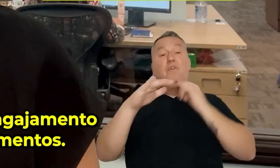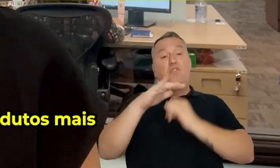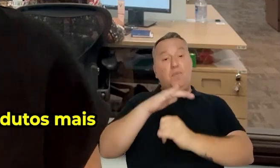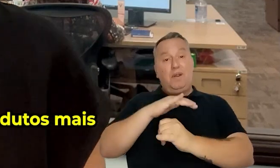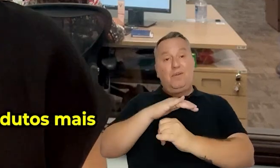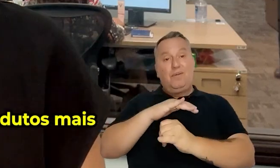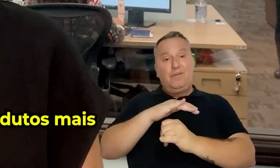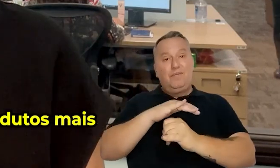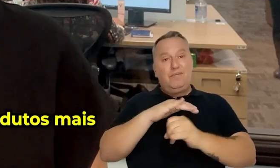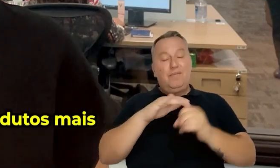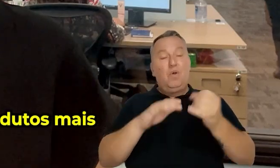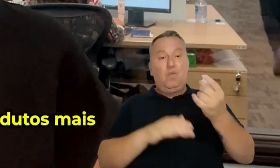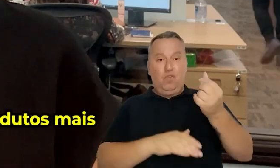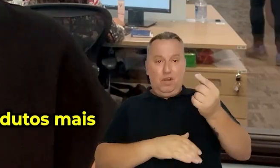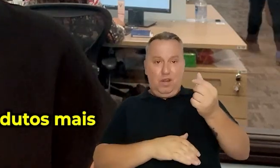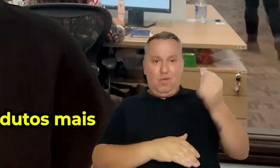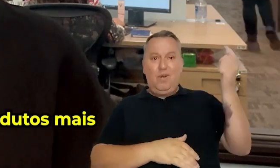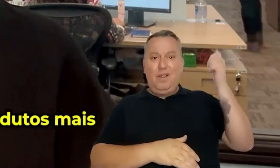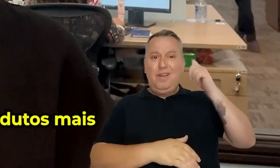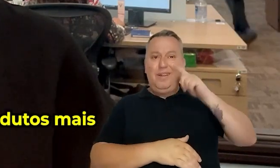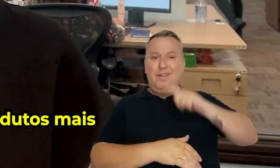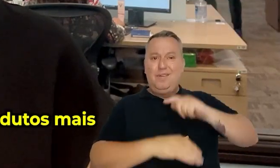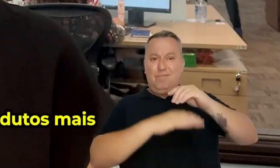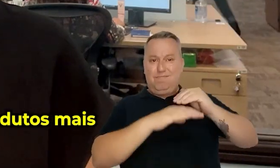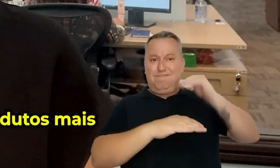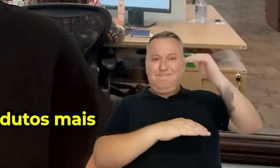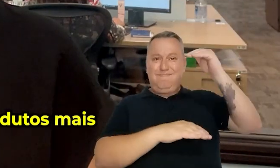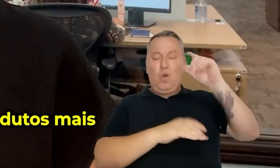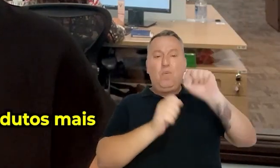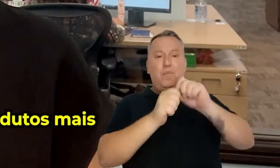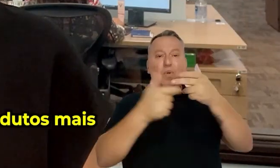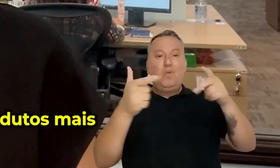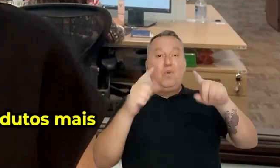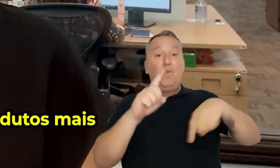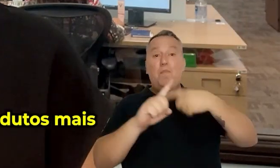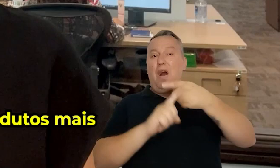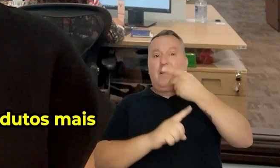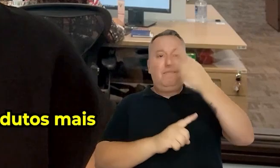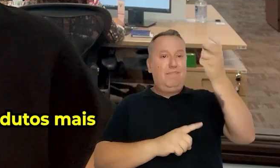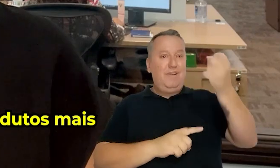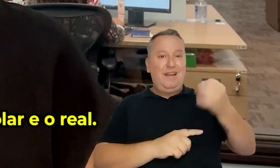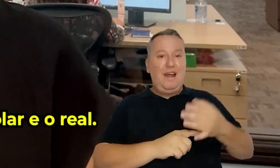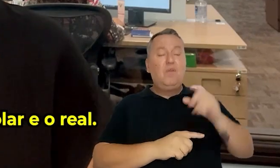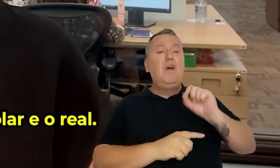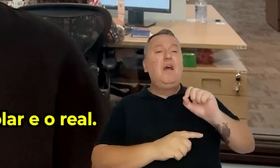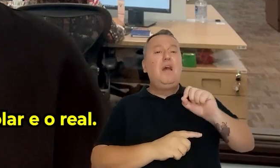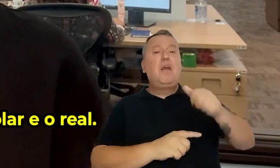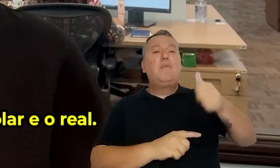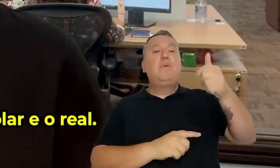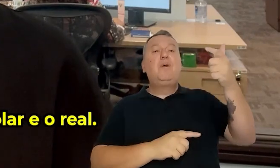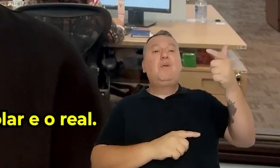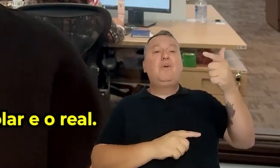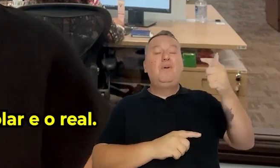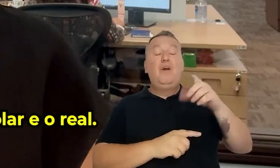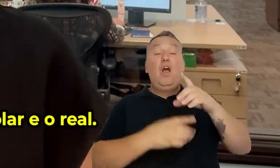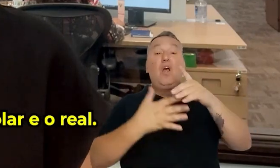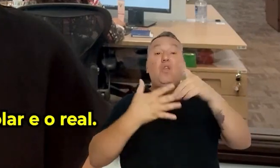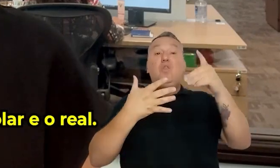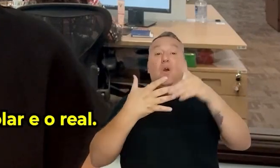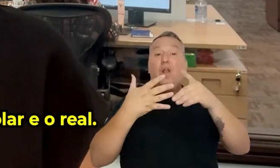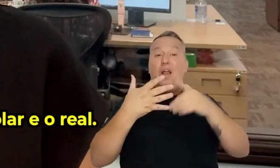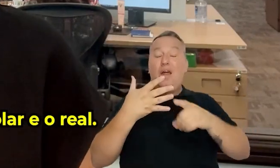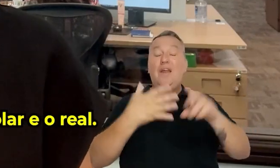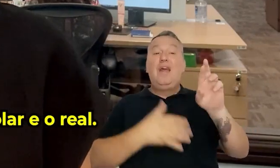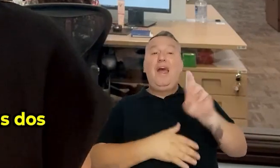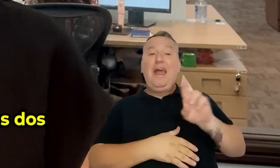investimentos. As moedas ganharam o pódio como produtos mais falados do relatório. E as que mais brilharam aqui foram o dólar e